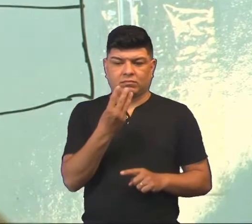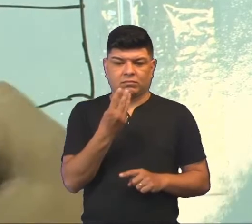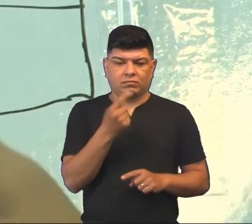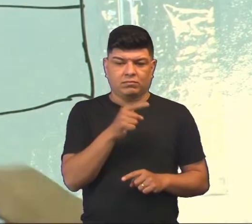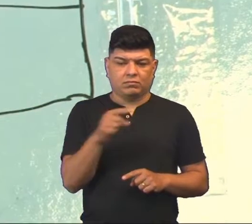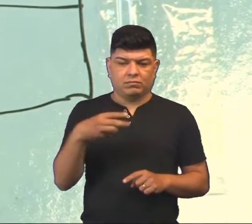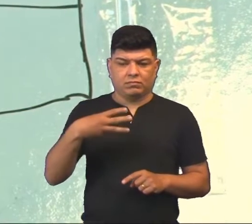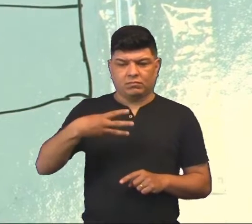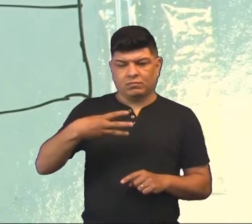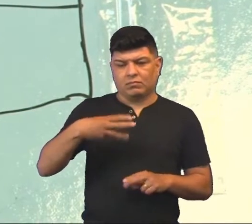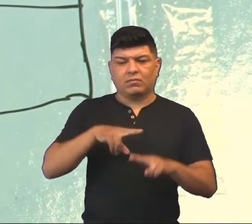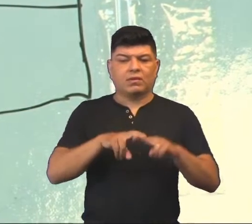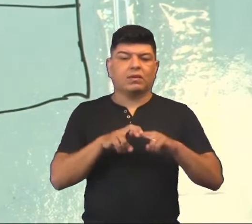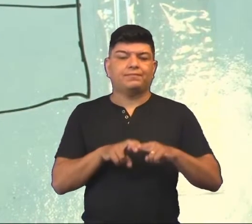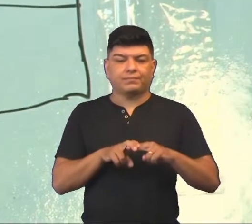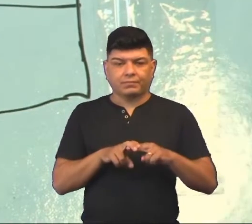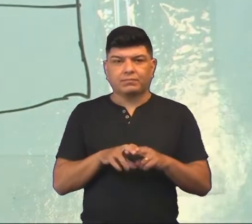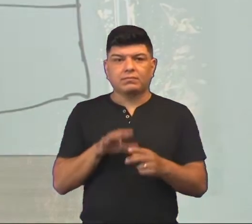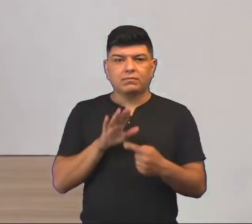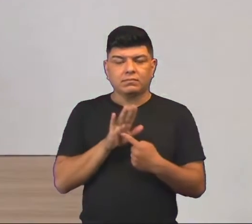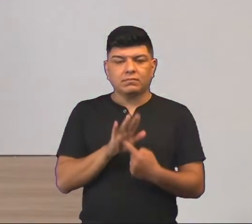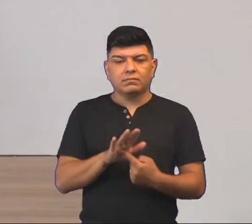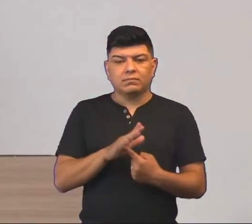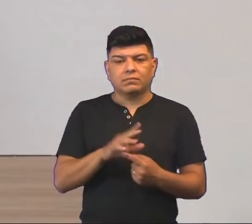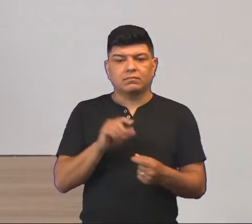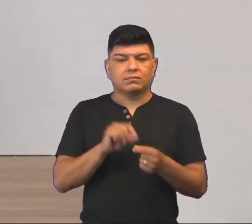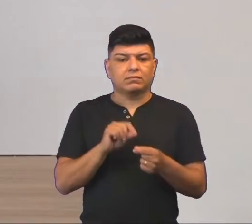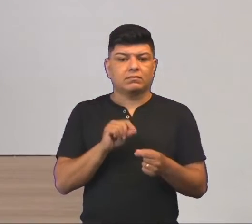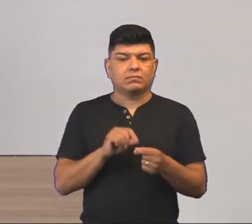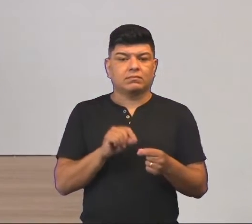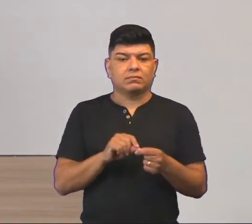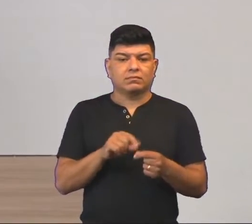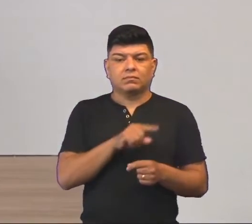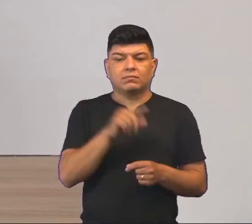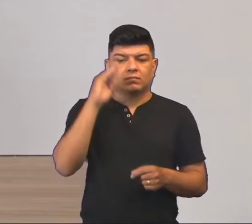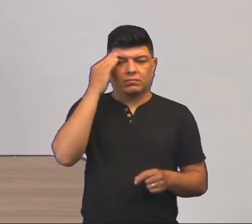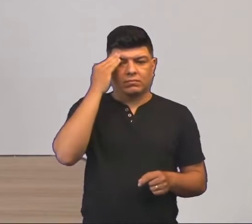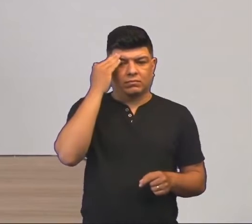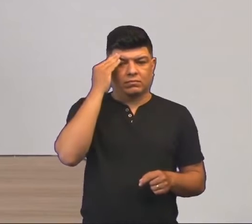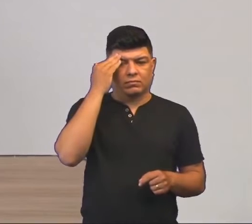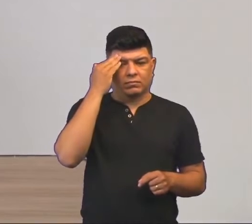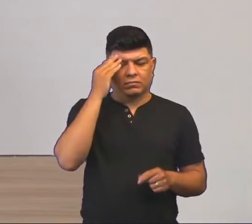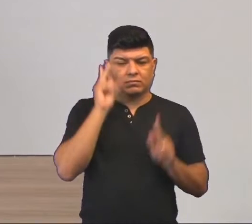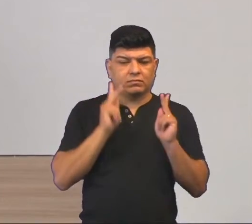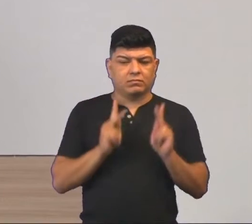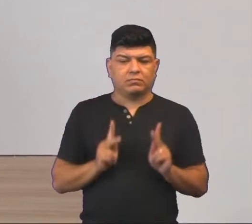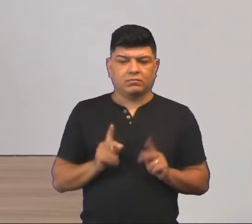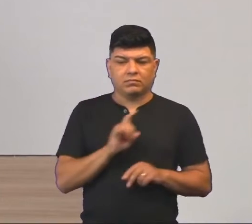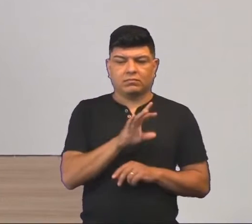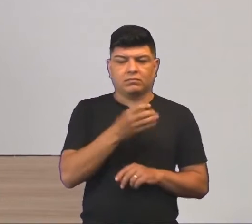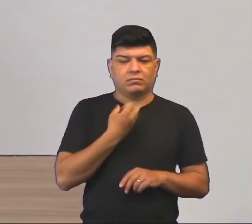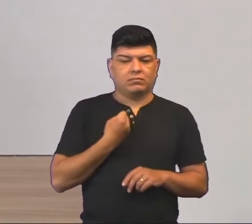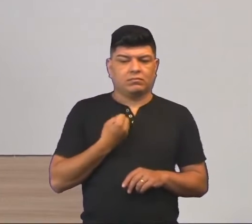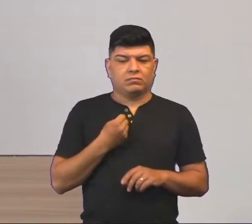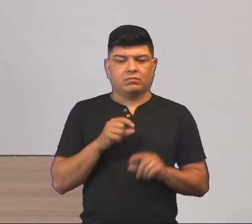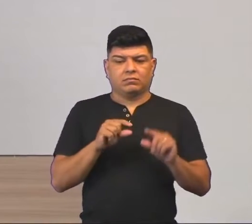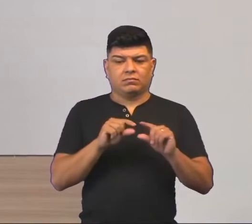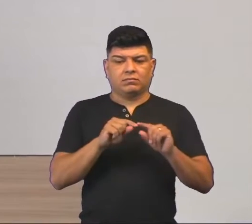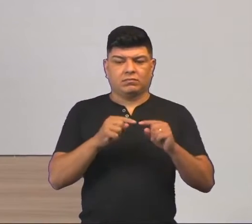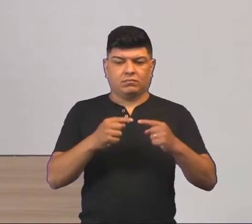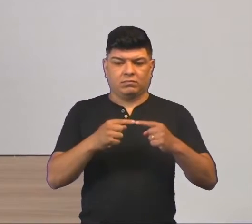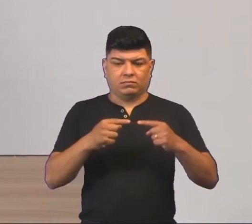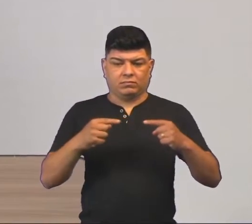3. E aí, essa representação que a gente está fazendo aqui, é para você entender a posição desses números numa reta